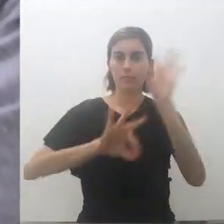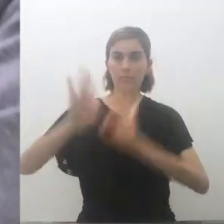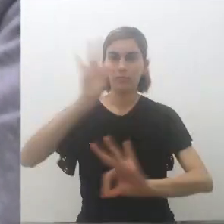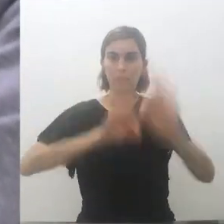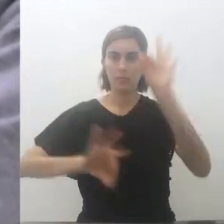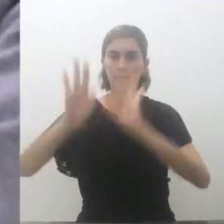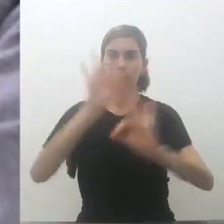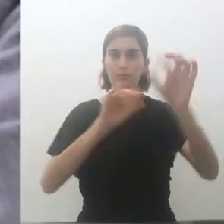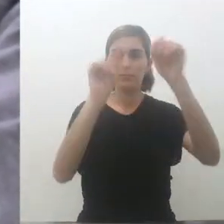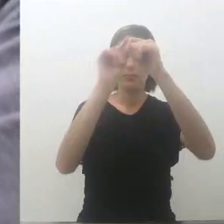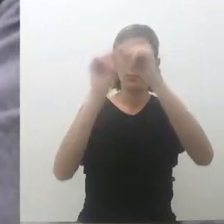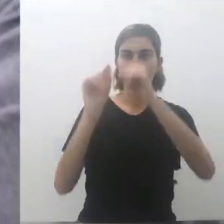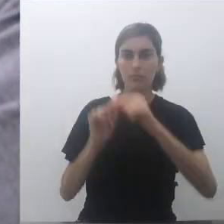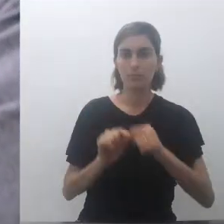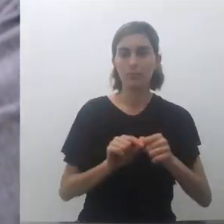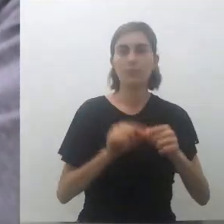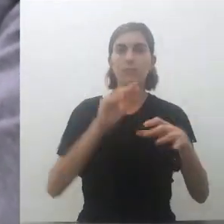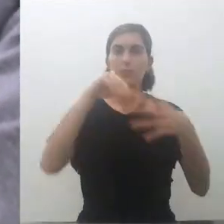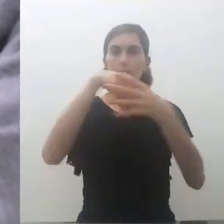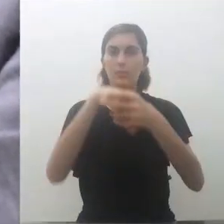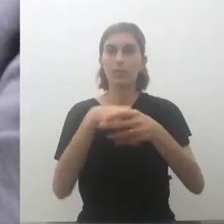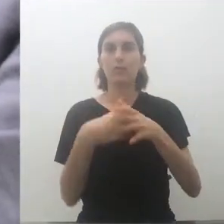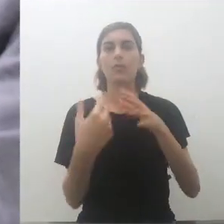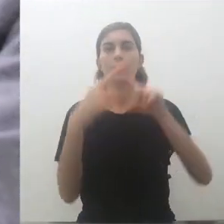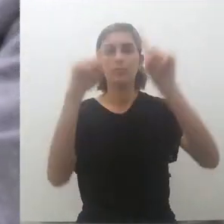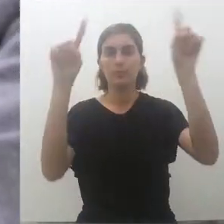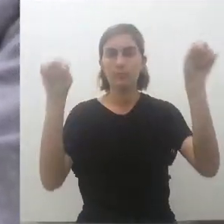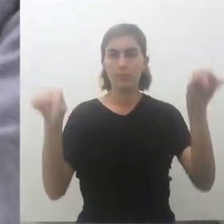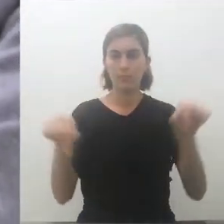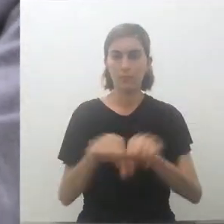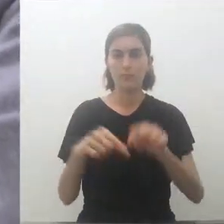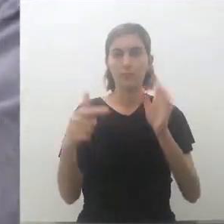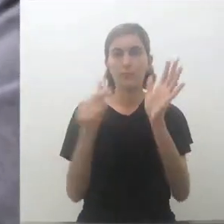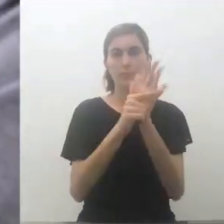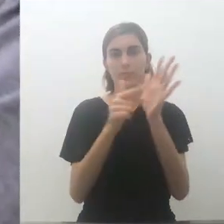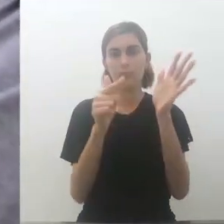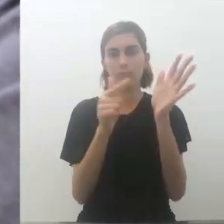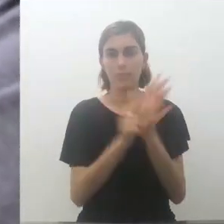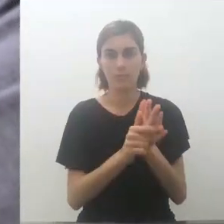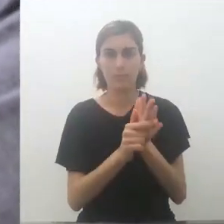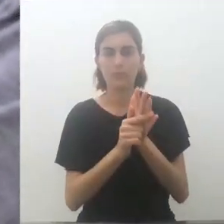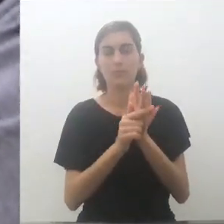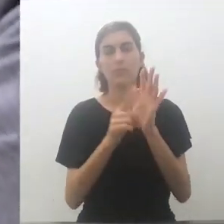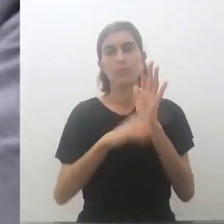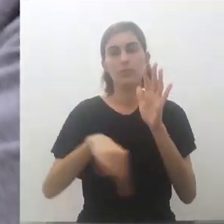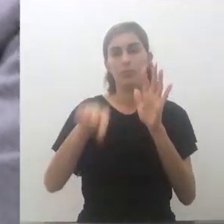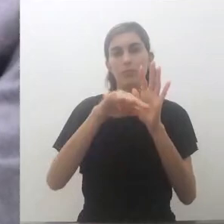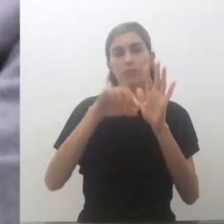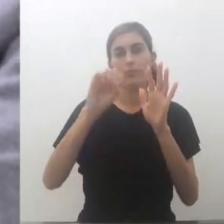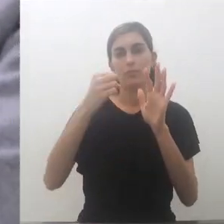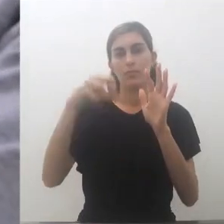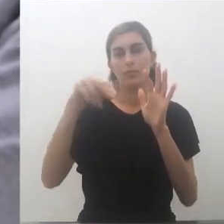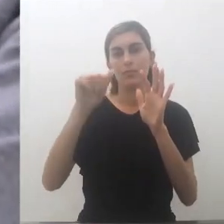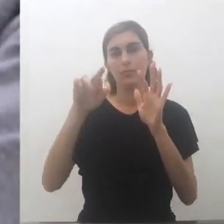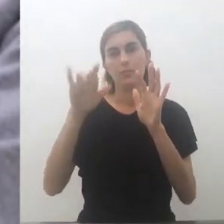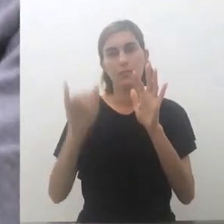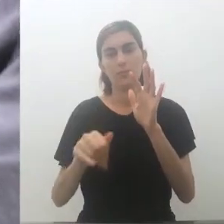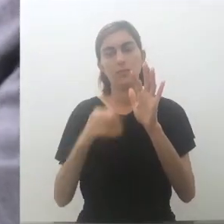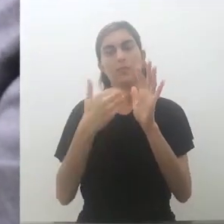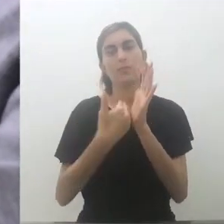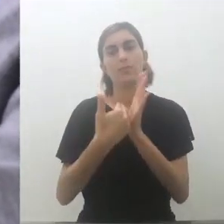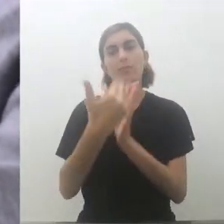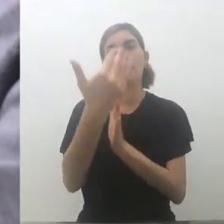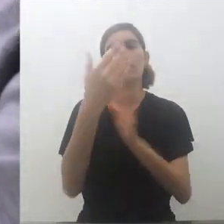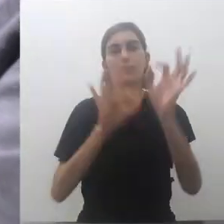ocupam dentro da página, dentro do cenário. E a partir daí construir